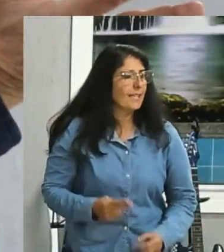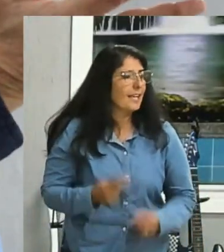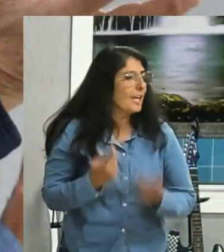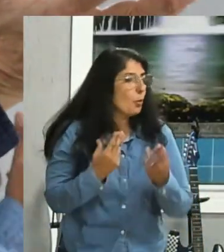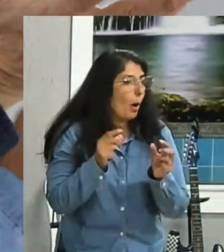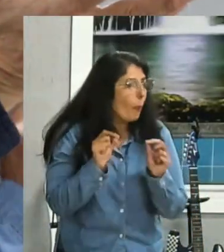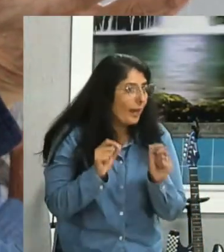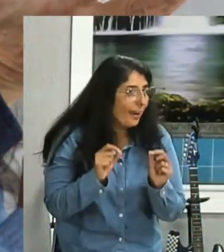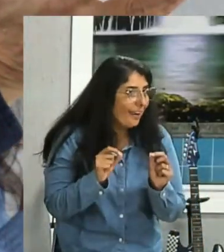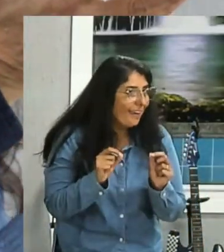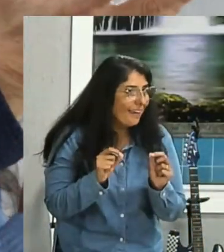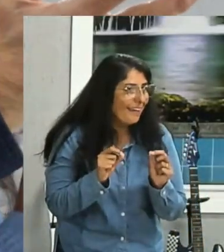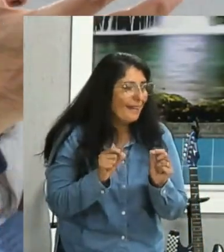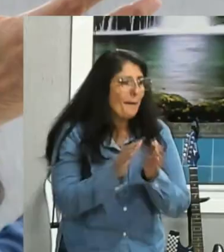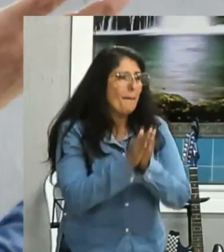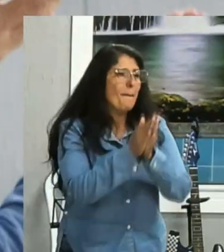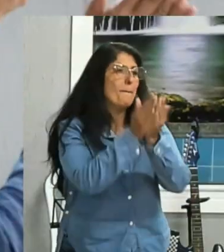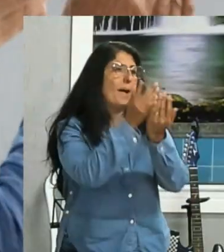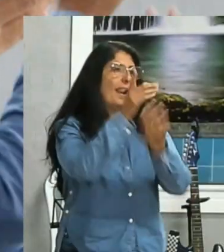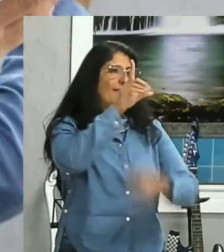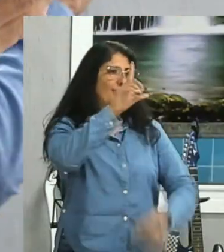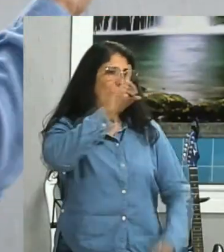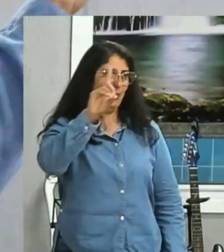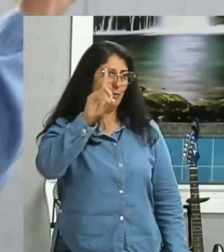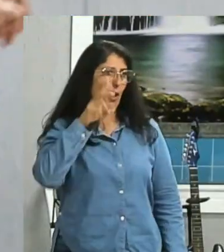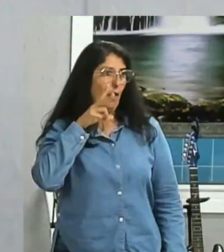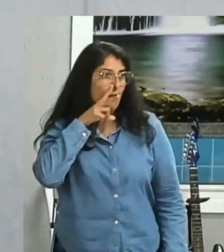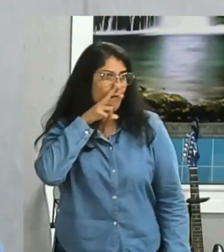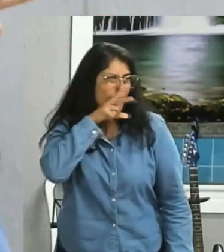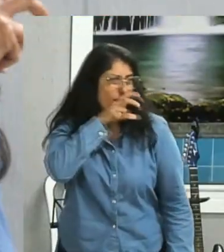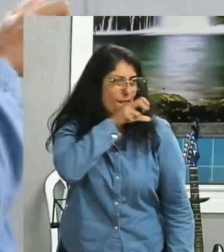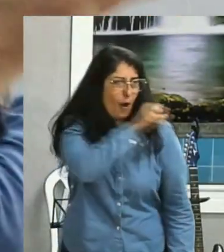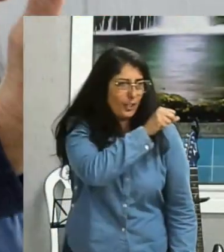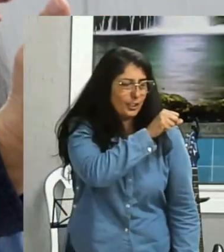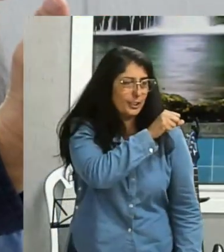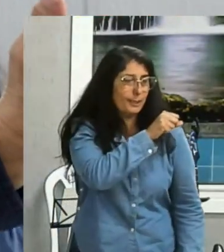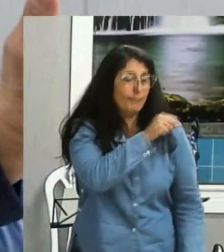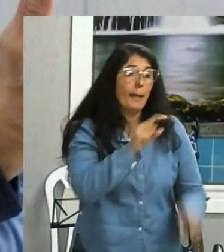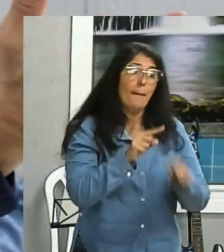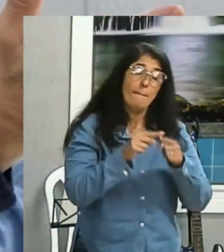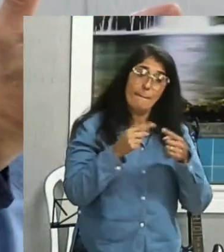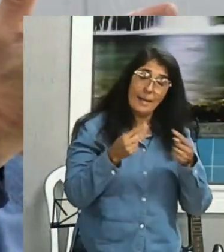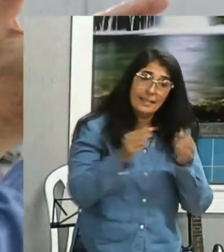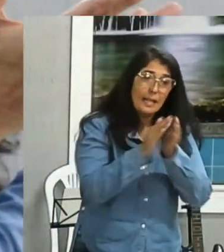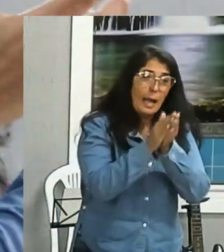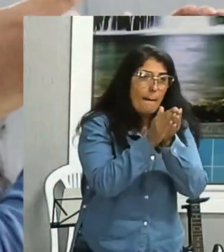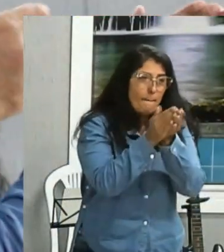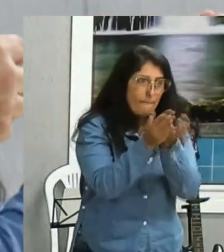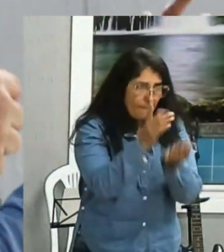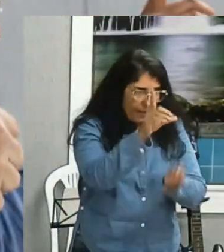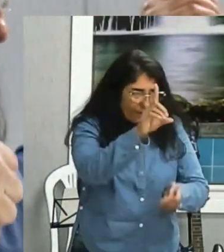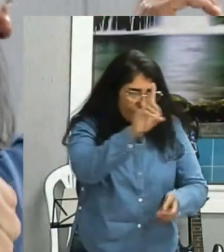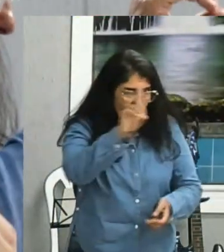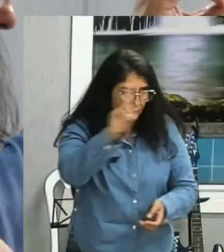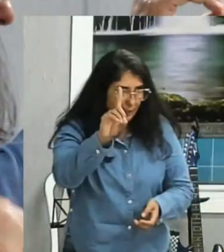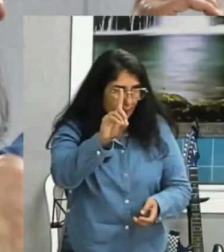traz vida, mas também a própria palavra traz juízo.